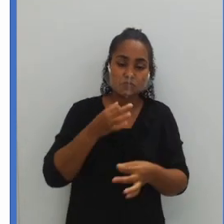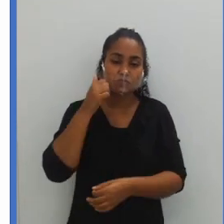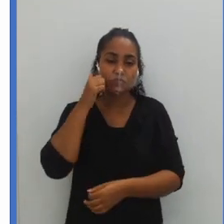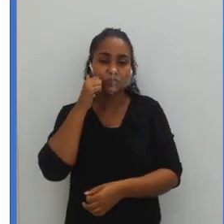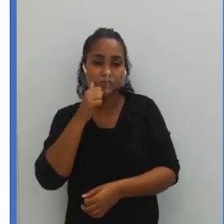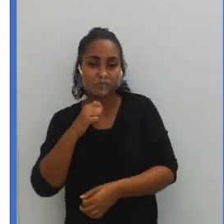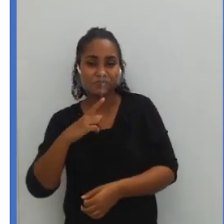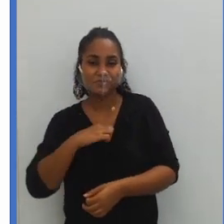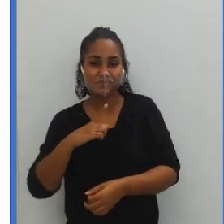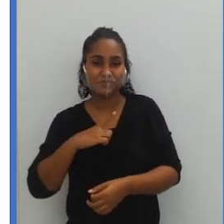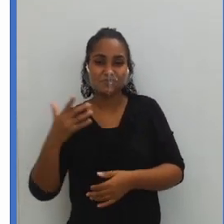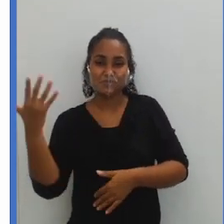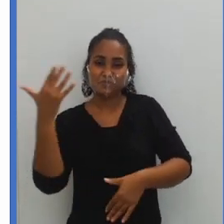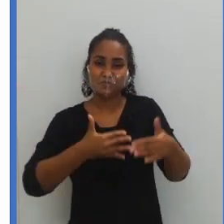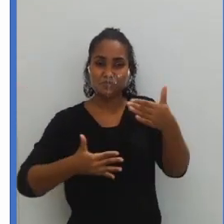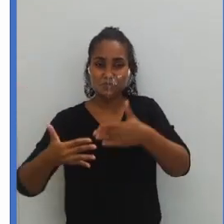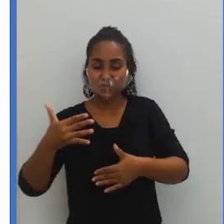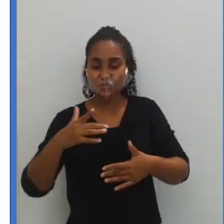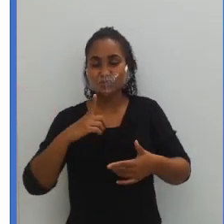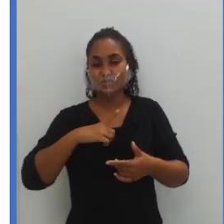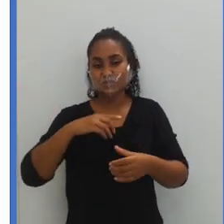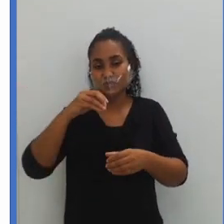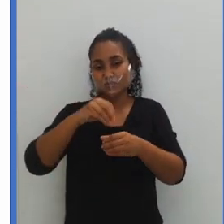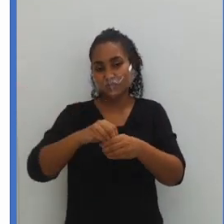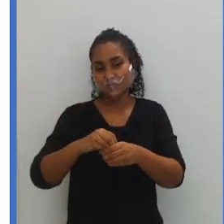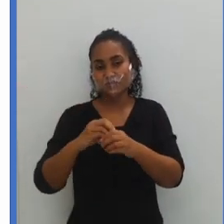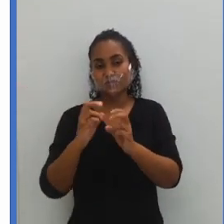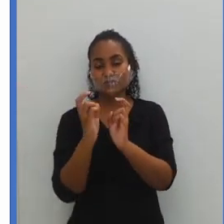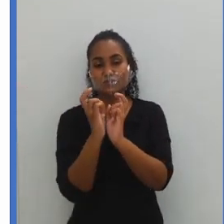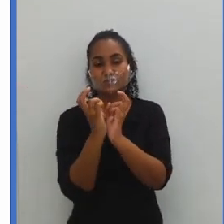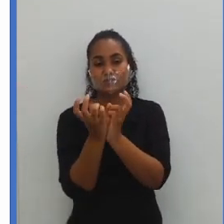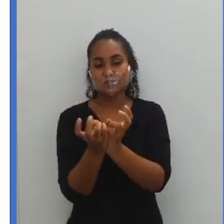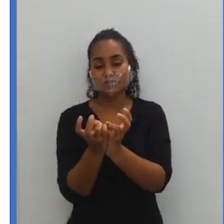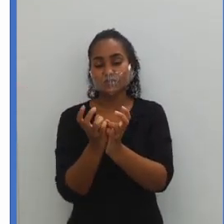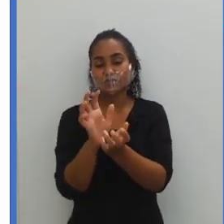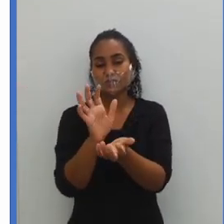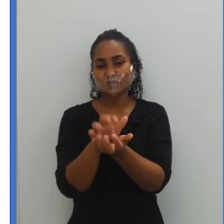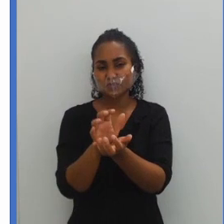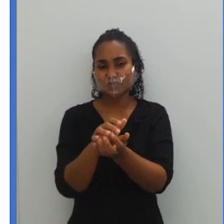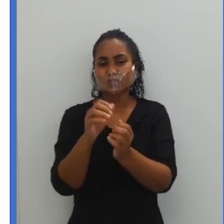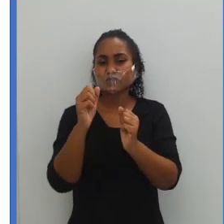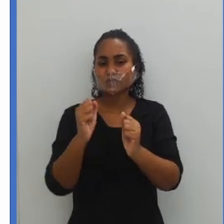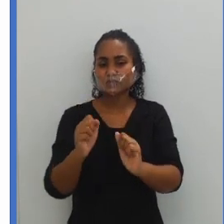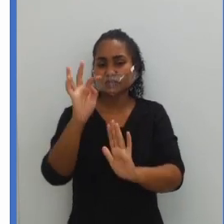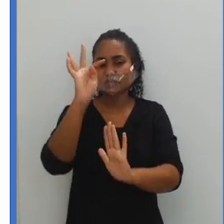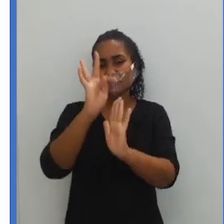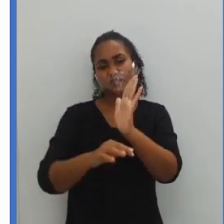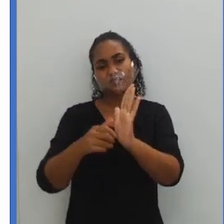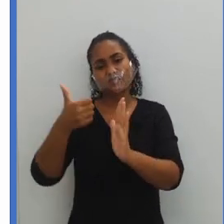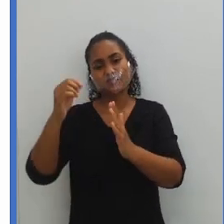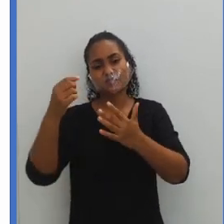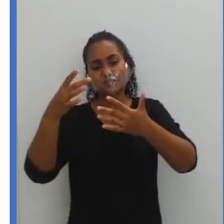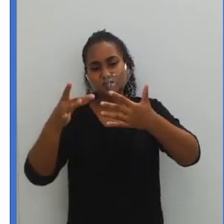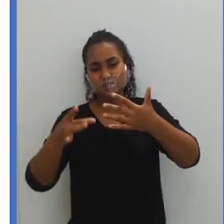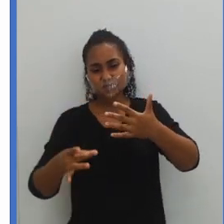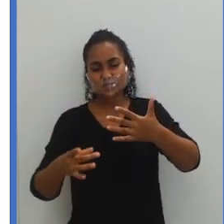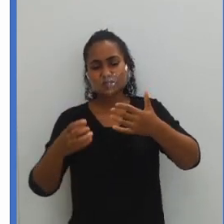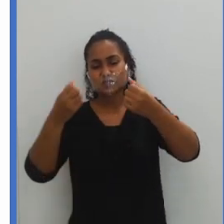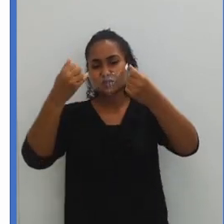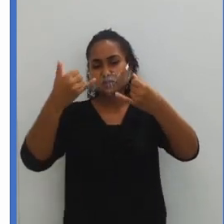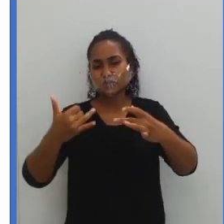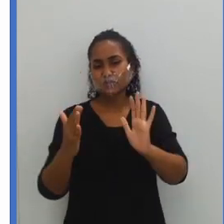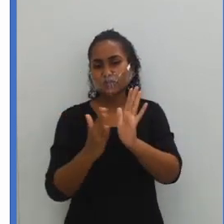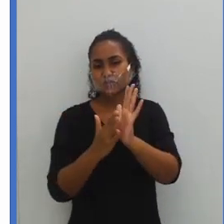dessas mulheres que fazem parte desse movimento na capoeira de Pernambuco. Faça um texto de 10 linhas